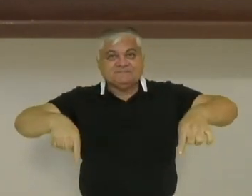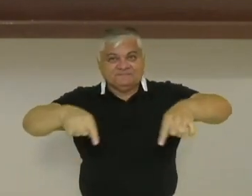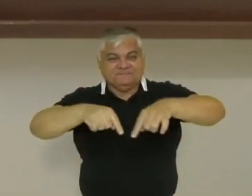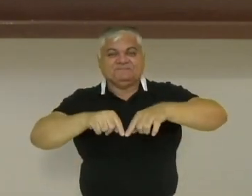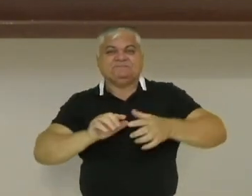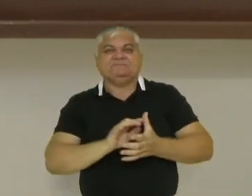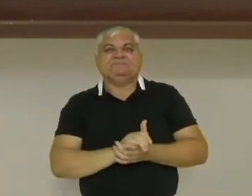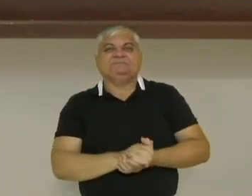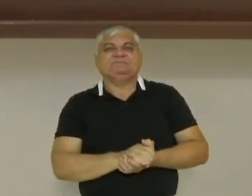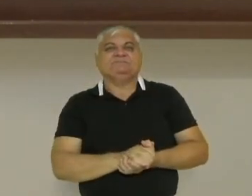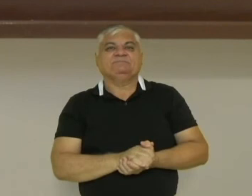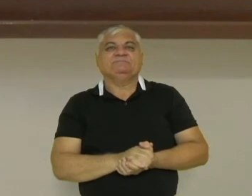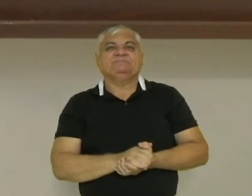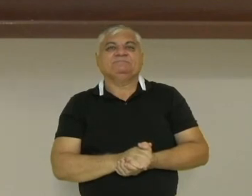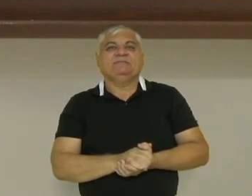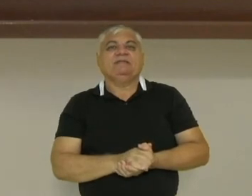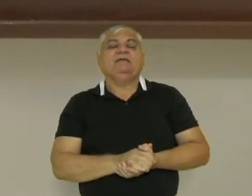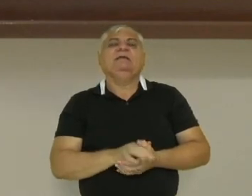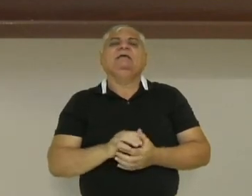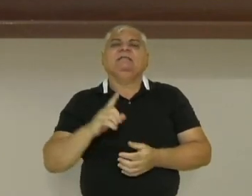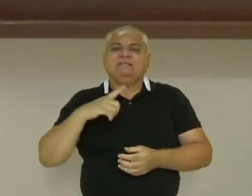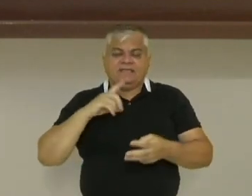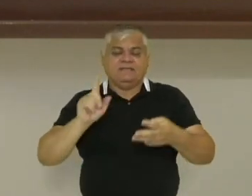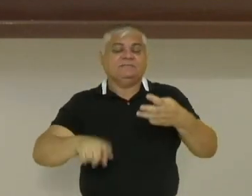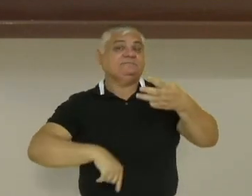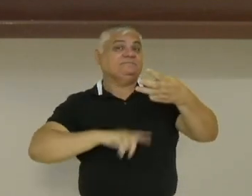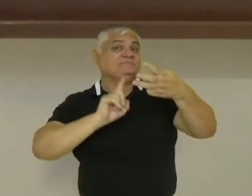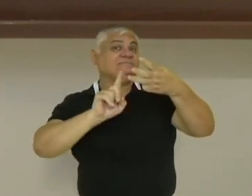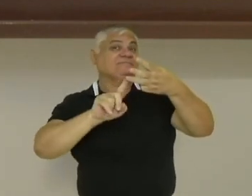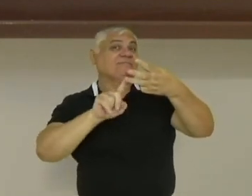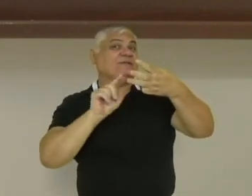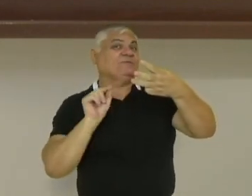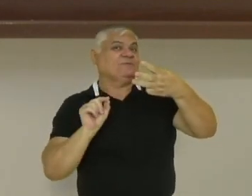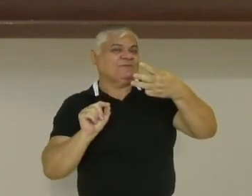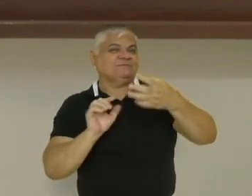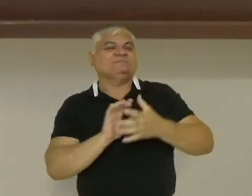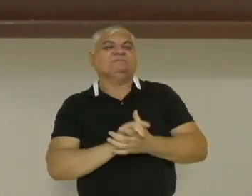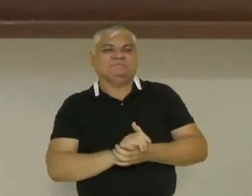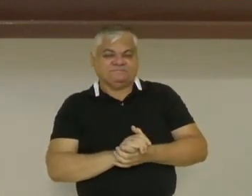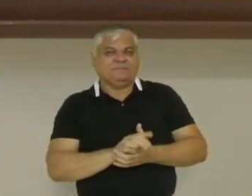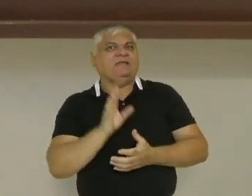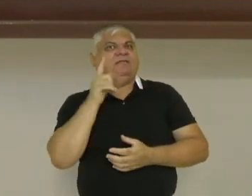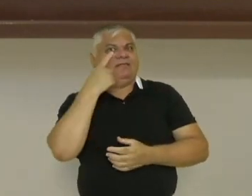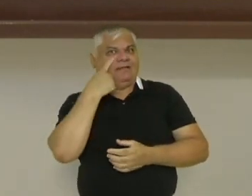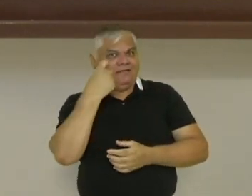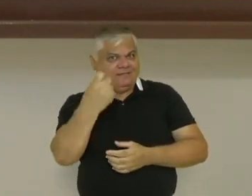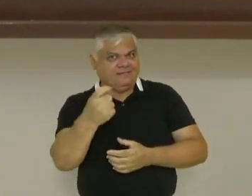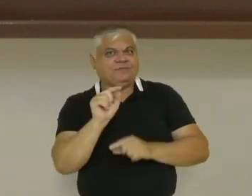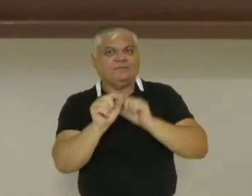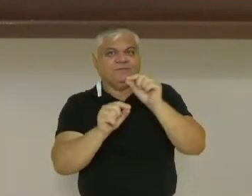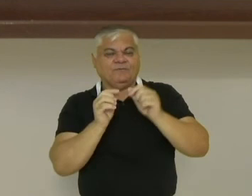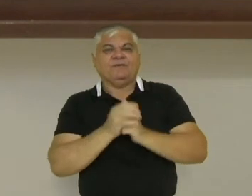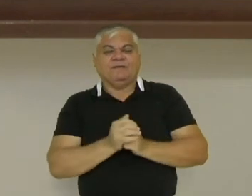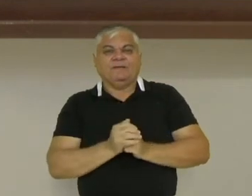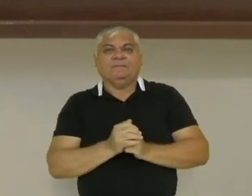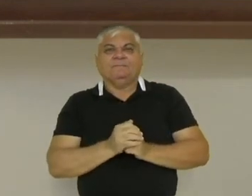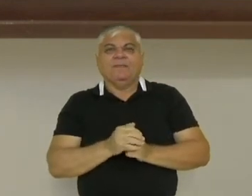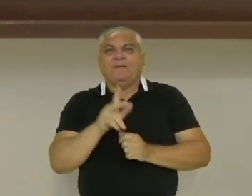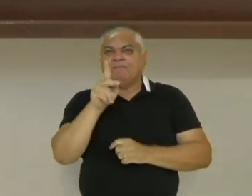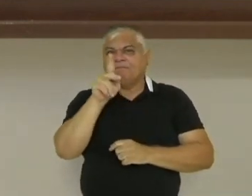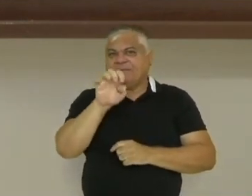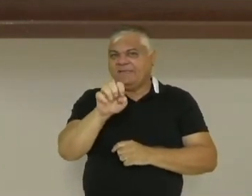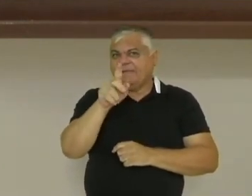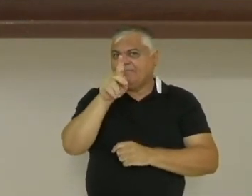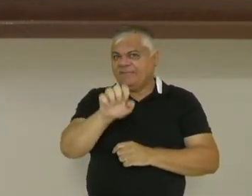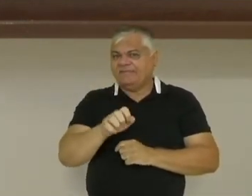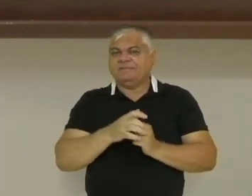tirar. E você vai encontrar também um terceiro jogo, também bem interessante, que se chama pé com pé.